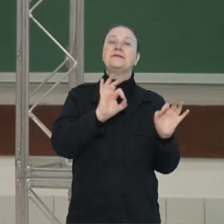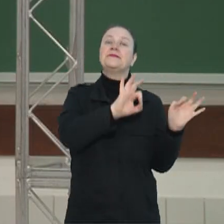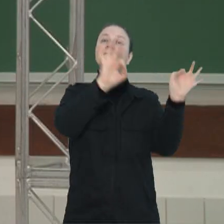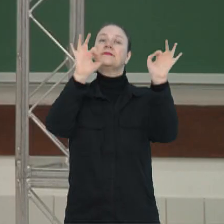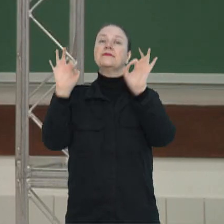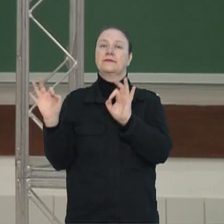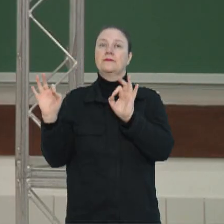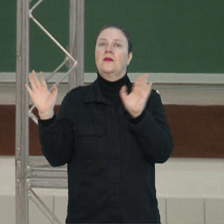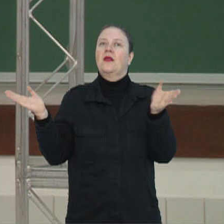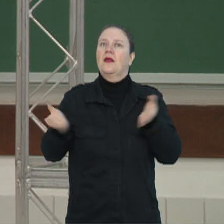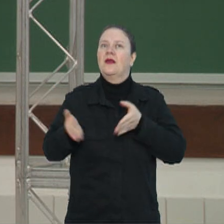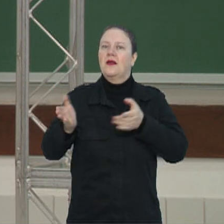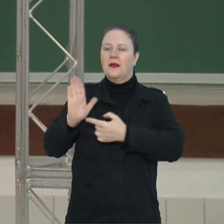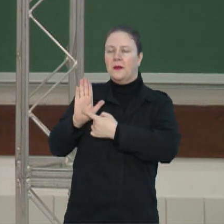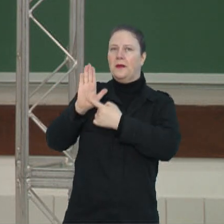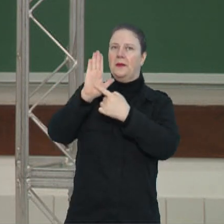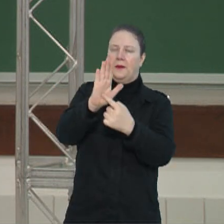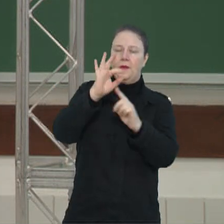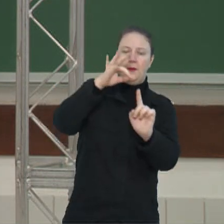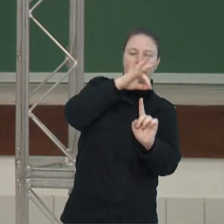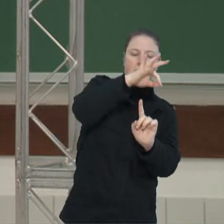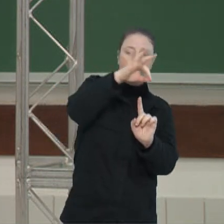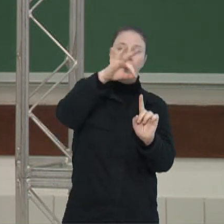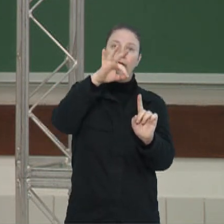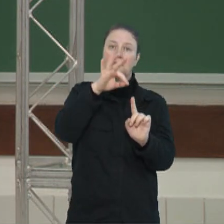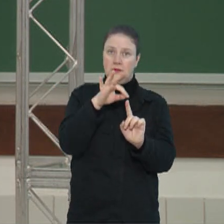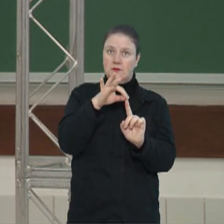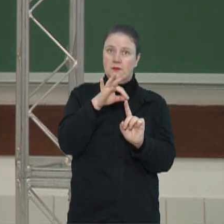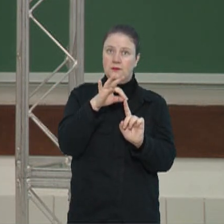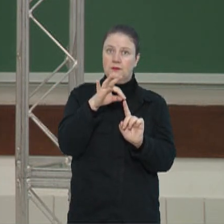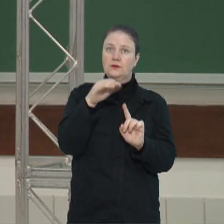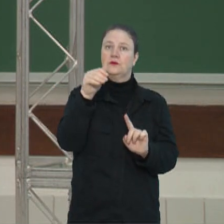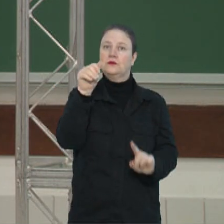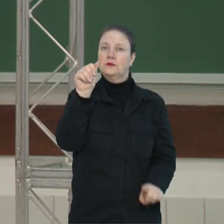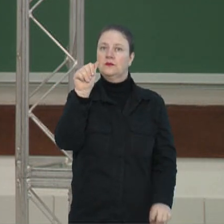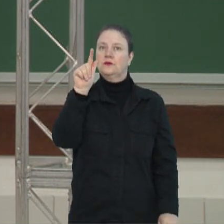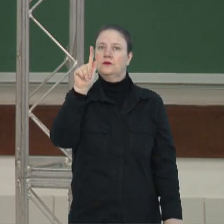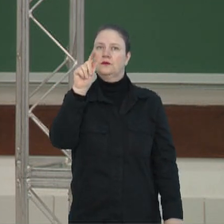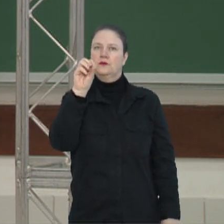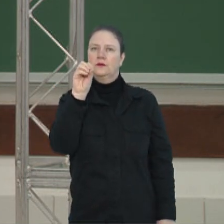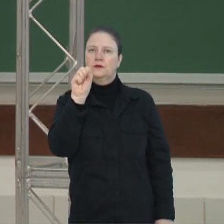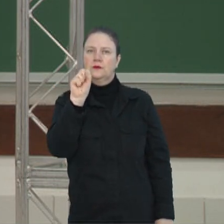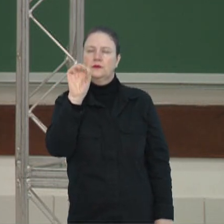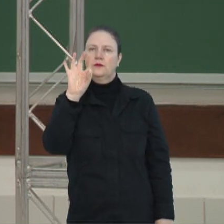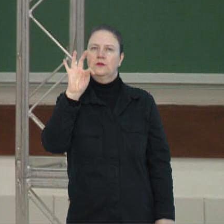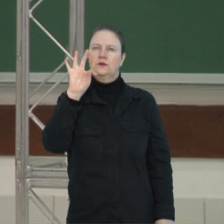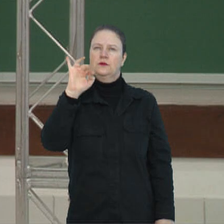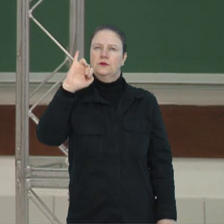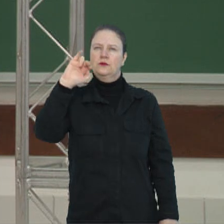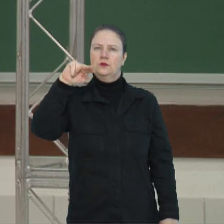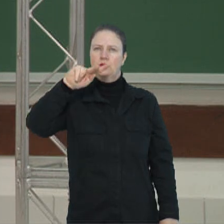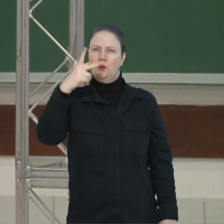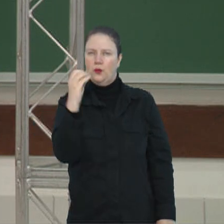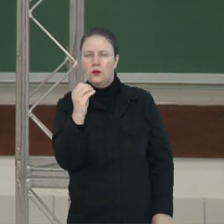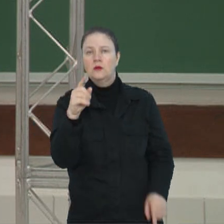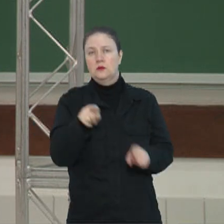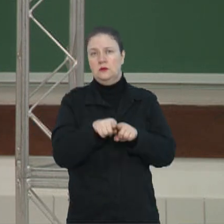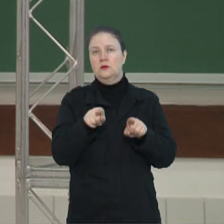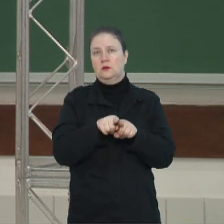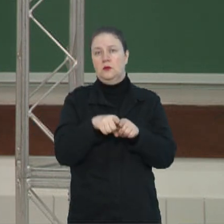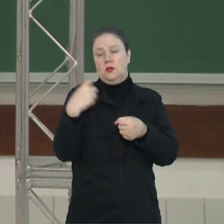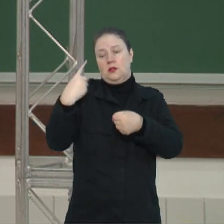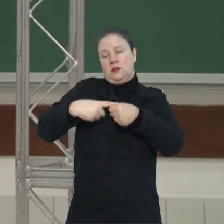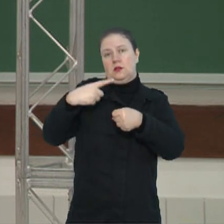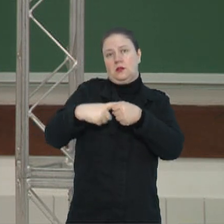fato Santo Agostinho, como eu disse, né, na época, né, que viveu apenas o Agostinho, ou então Agostinho de Hipona, né, ele se tornou bispo